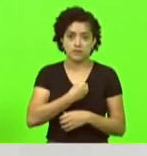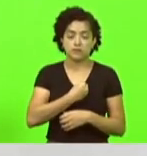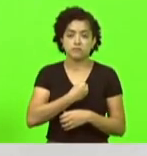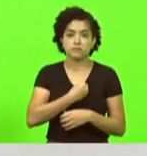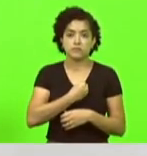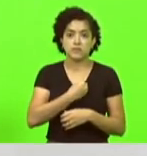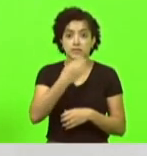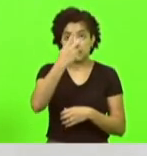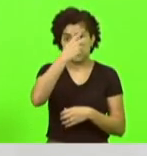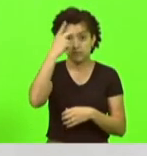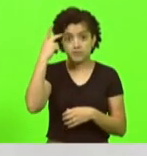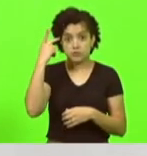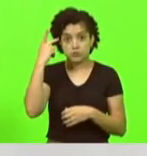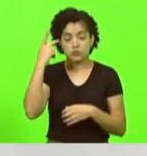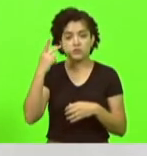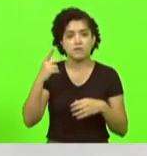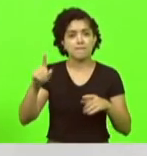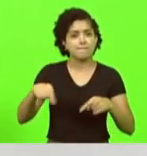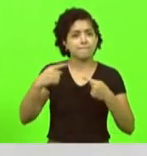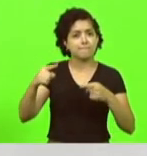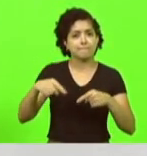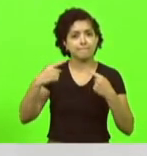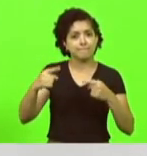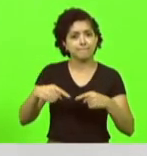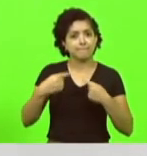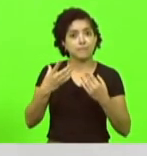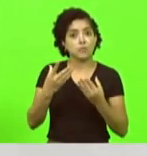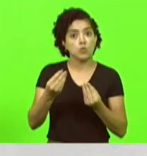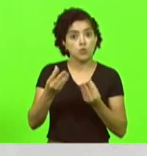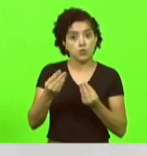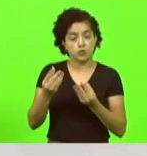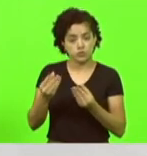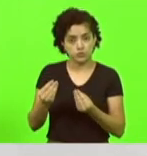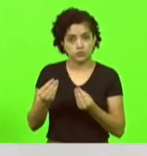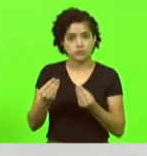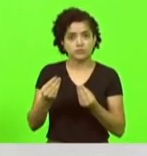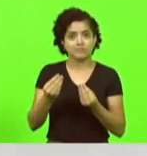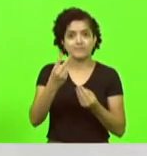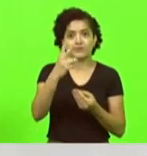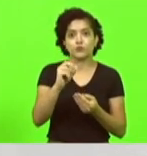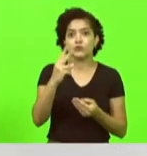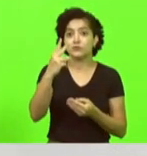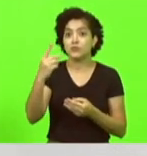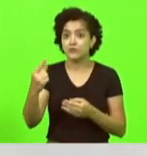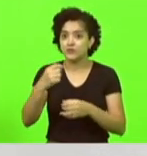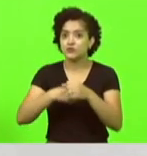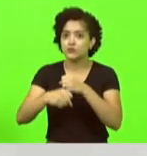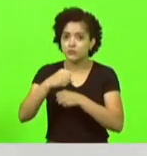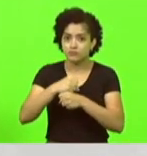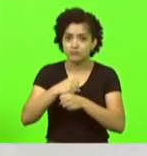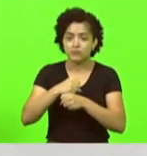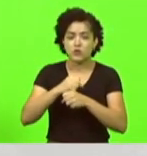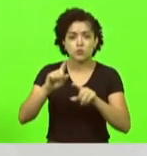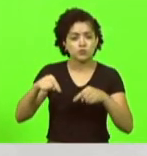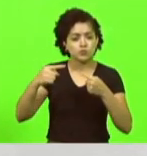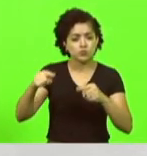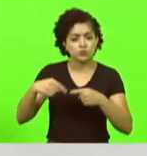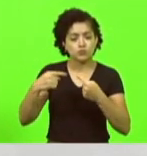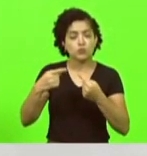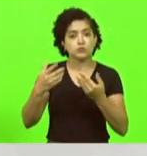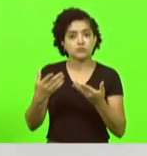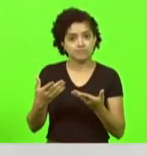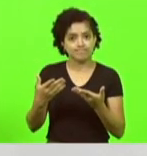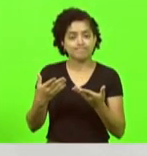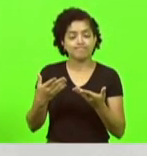então foram tantos desafios ao longo desse ano de dois mil e 21 e todos esses desafios eu